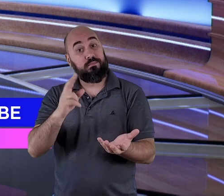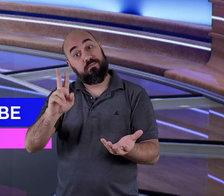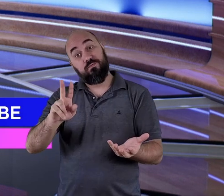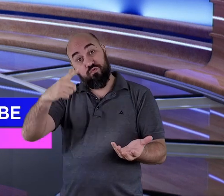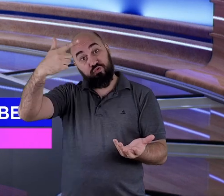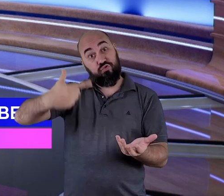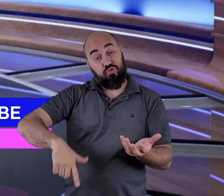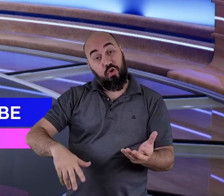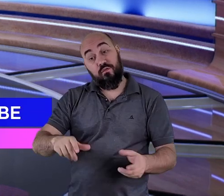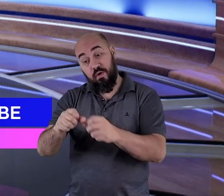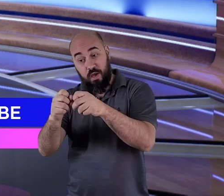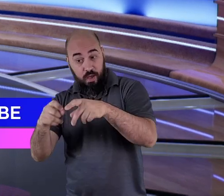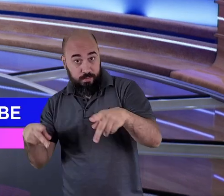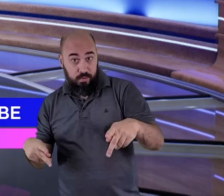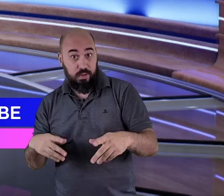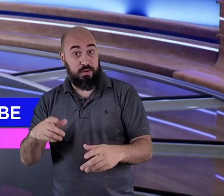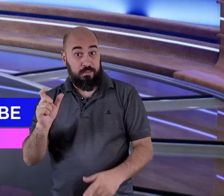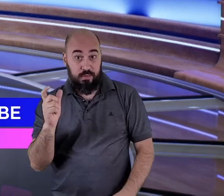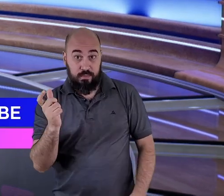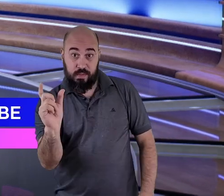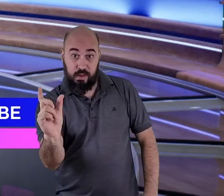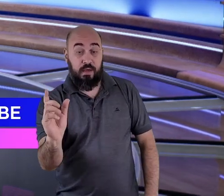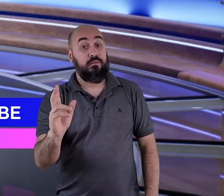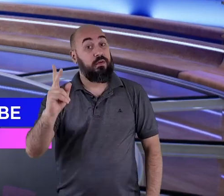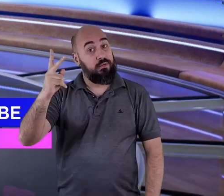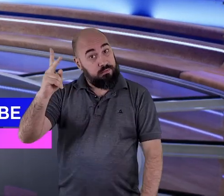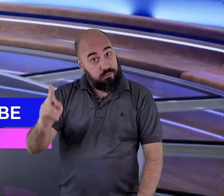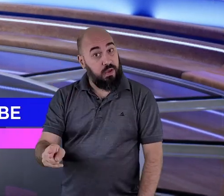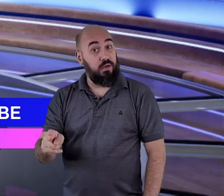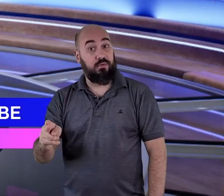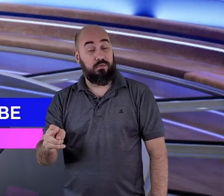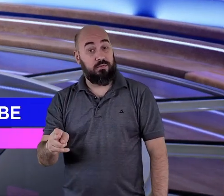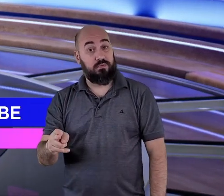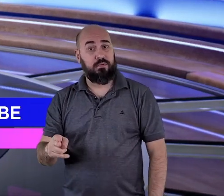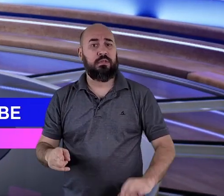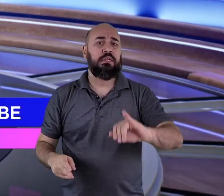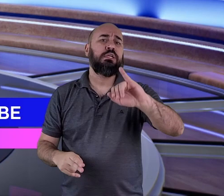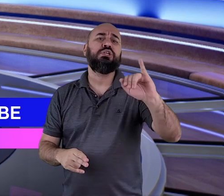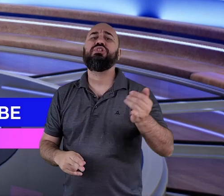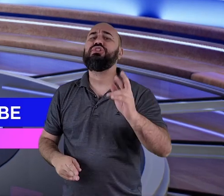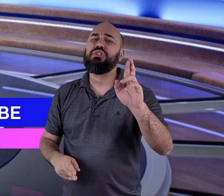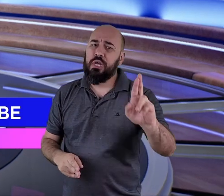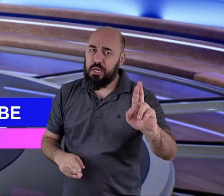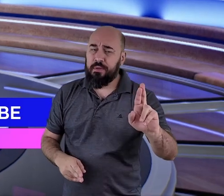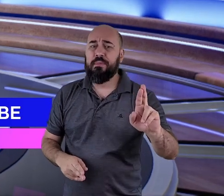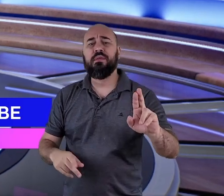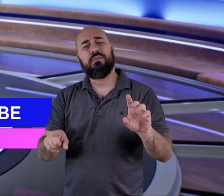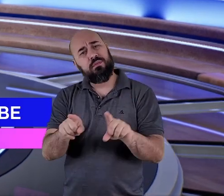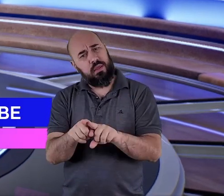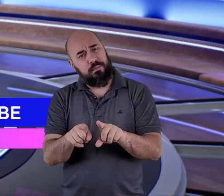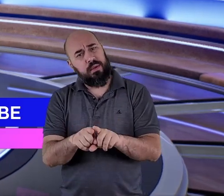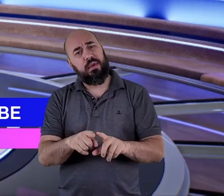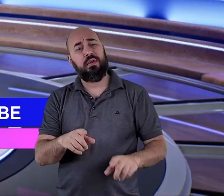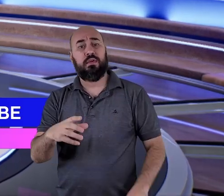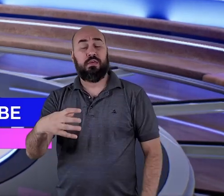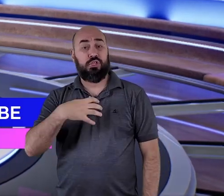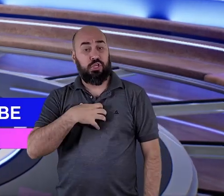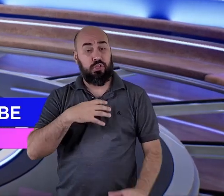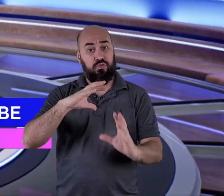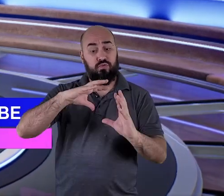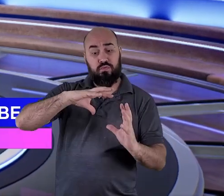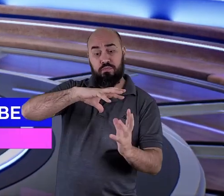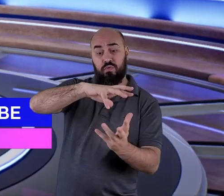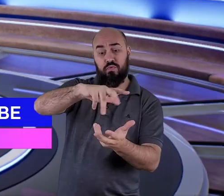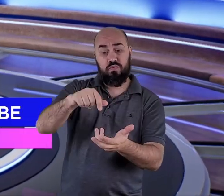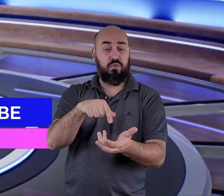Aparece novamente na descrição de Jeremias, quando ele fala sobre o estado do mundo no dia em